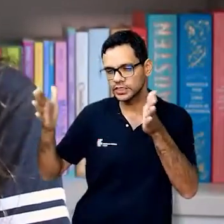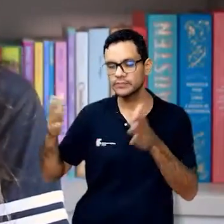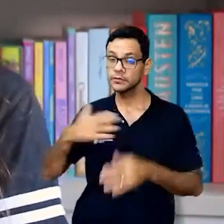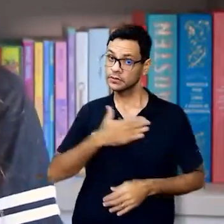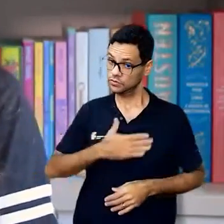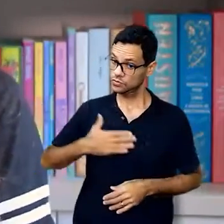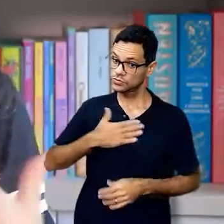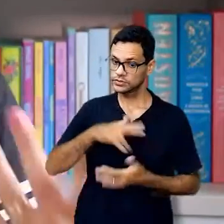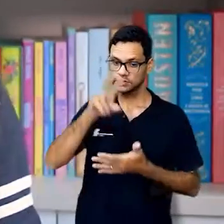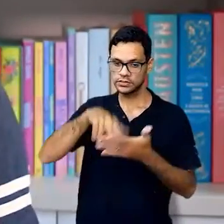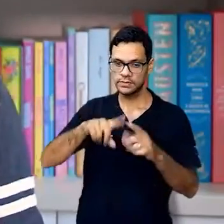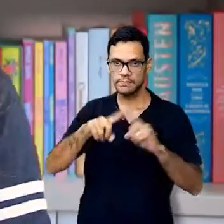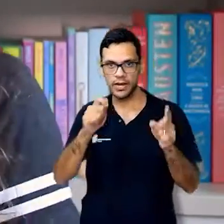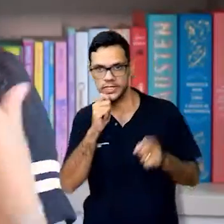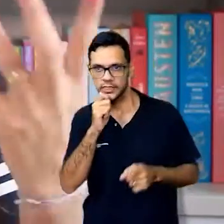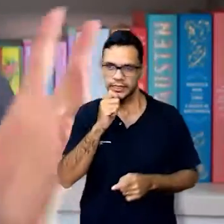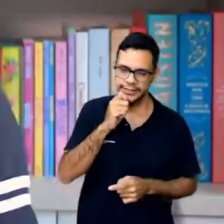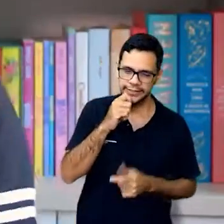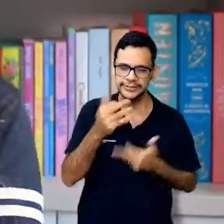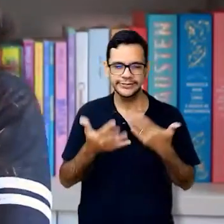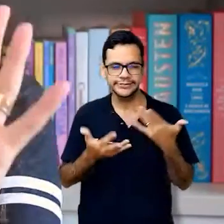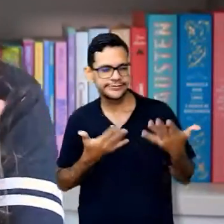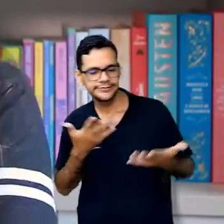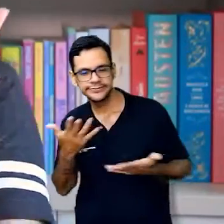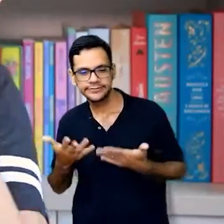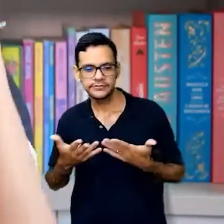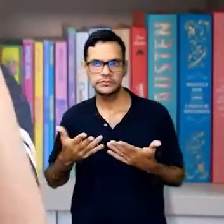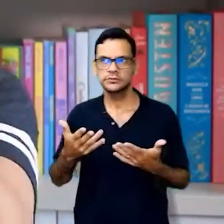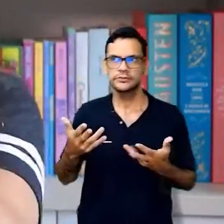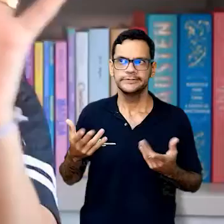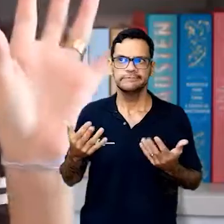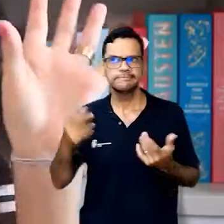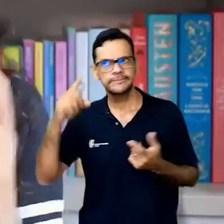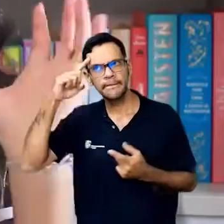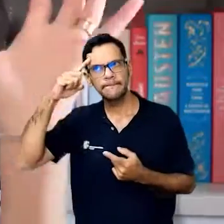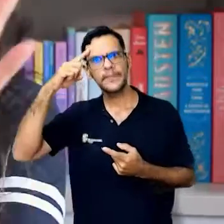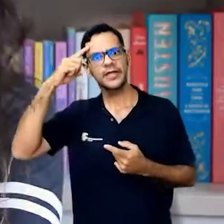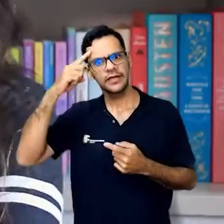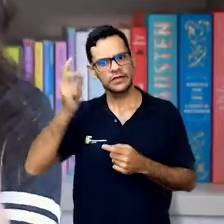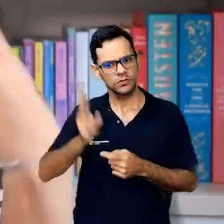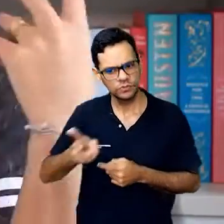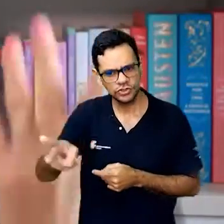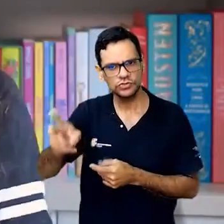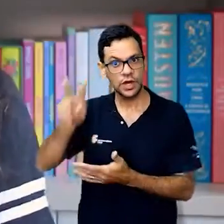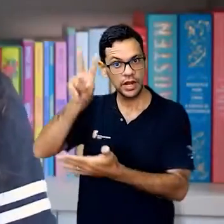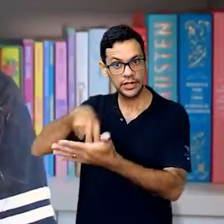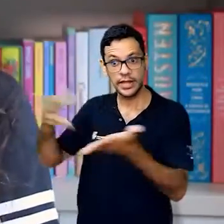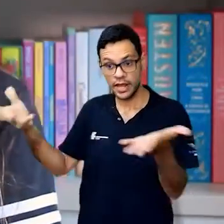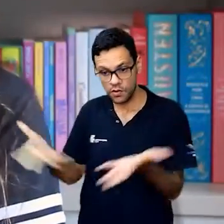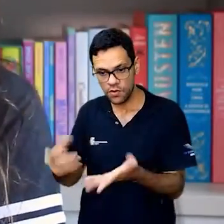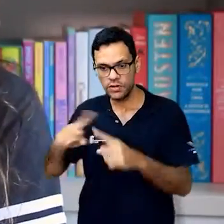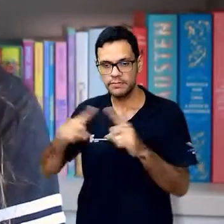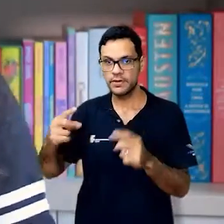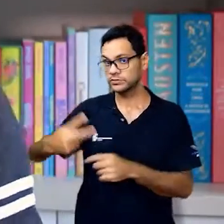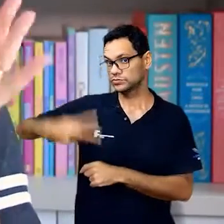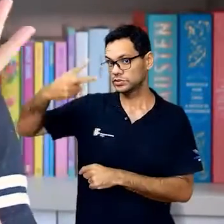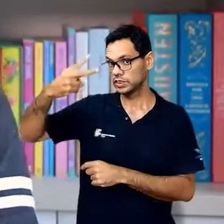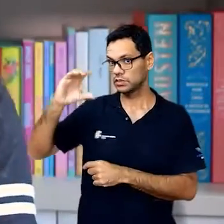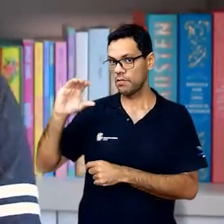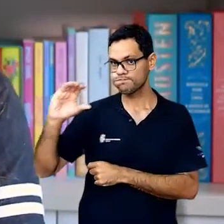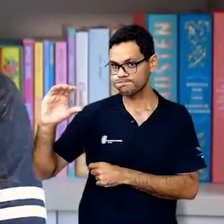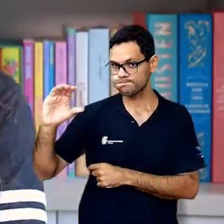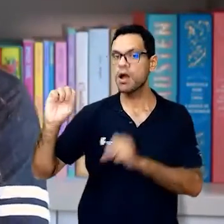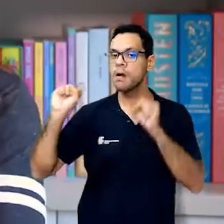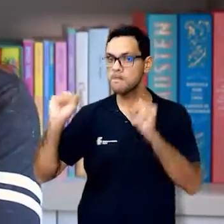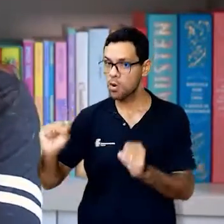atrasada, eu gostaria muito de continuar lendo, mas ainda não tenho aquela perspectiva, assim, tipo, aquele plano, né, de continuar realmente lendo agora. Mas eu tenho o